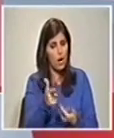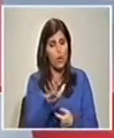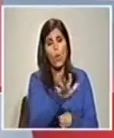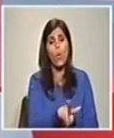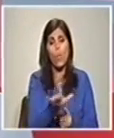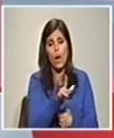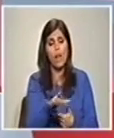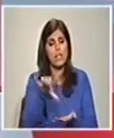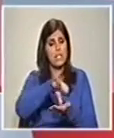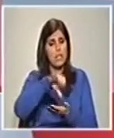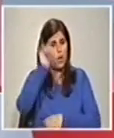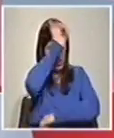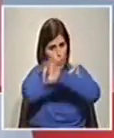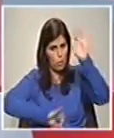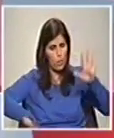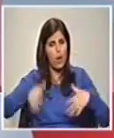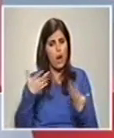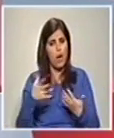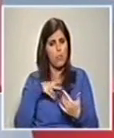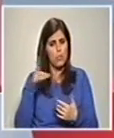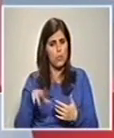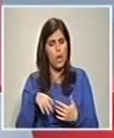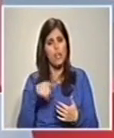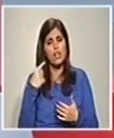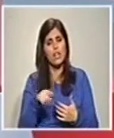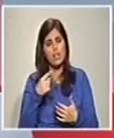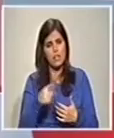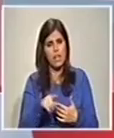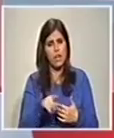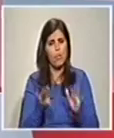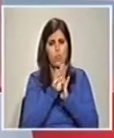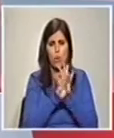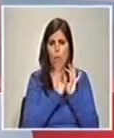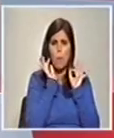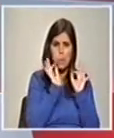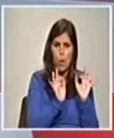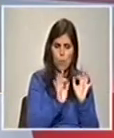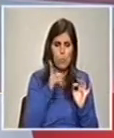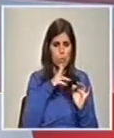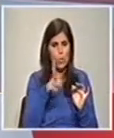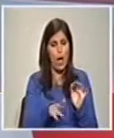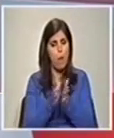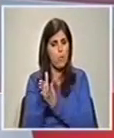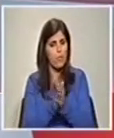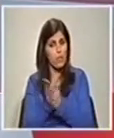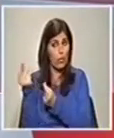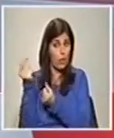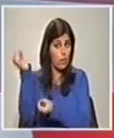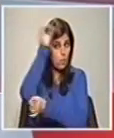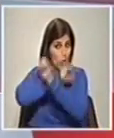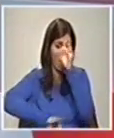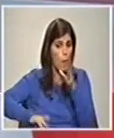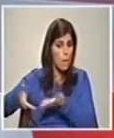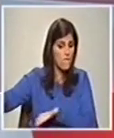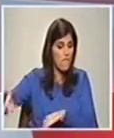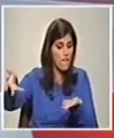nível europeu. Hoje Portugal tem um programa chamado Portugal Inovação Social, que usa os fundos comunitários para alavancar este tipo de